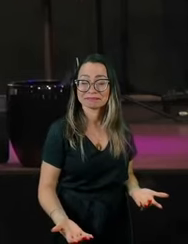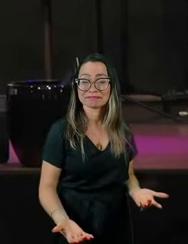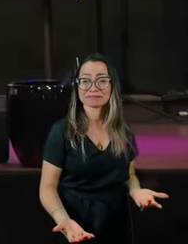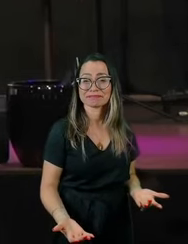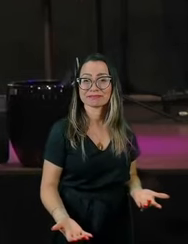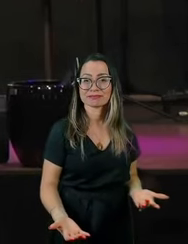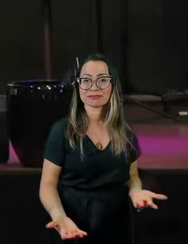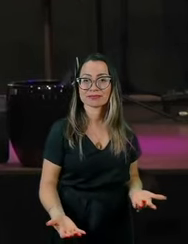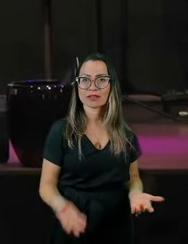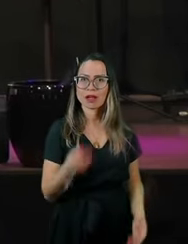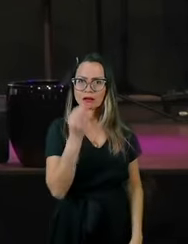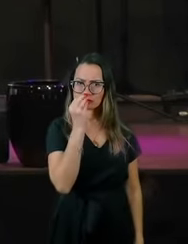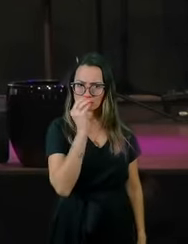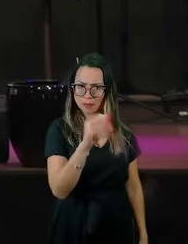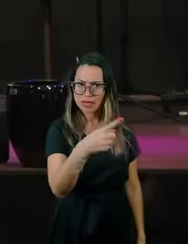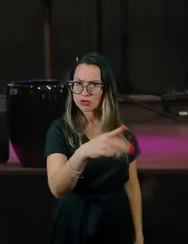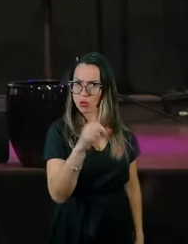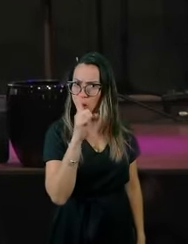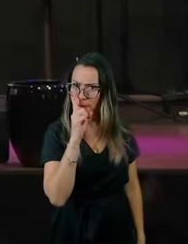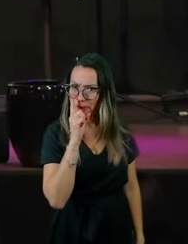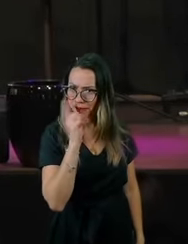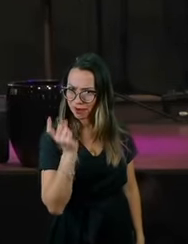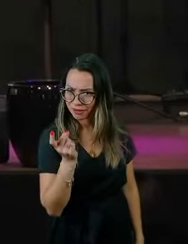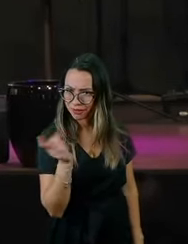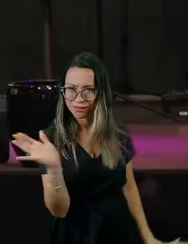Não despreze sua mãe aos 44 anos.